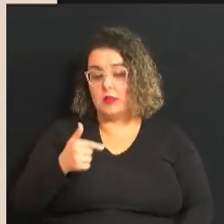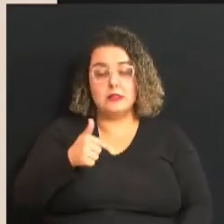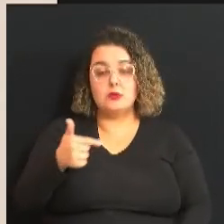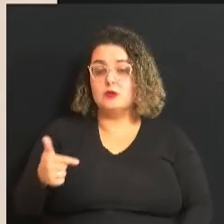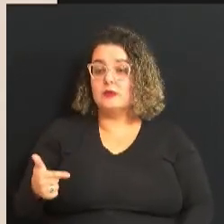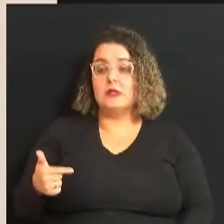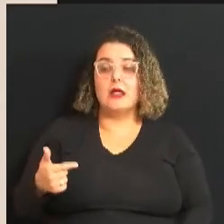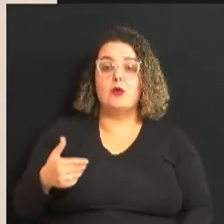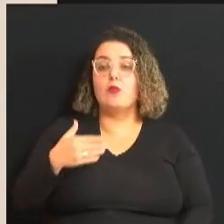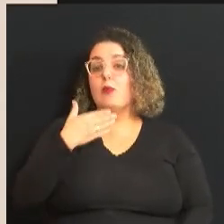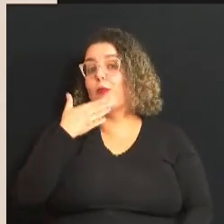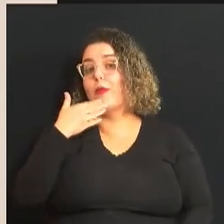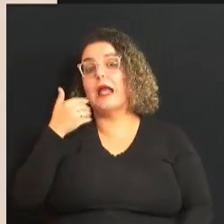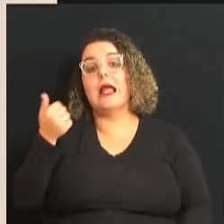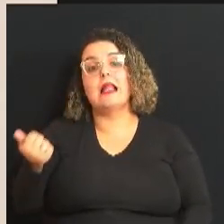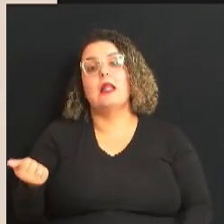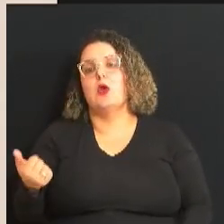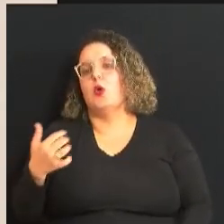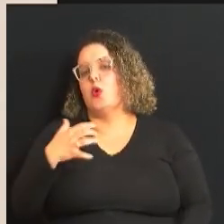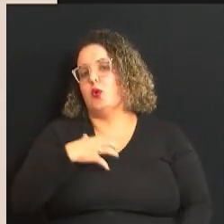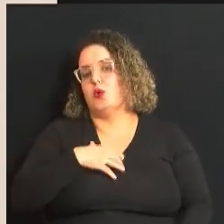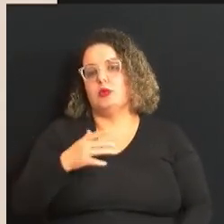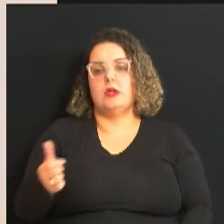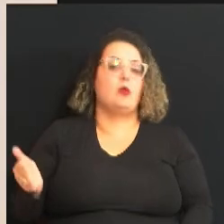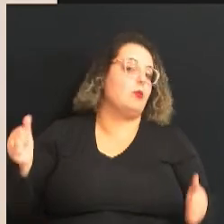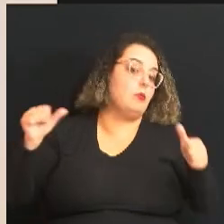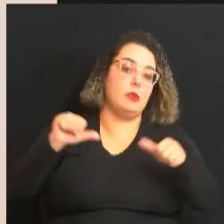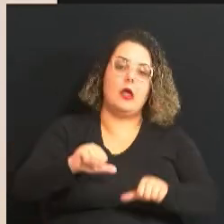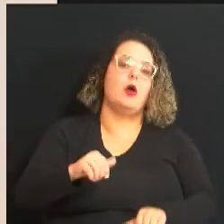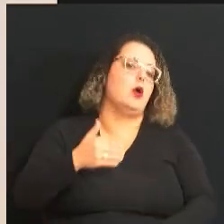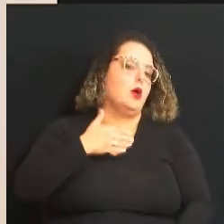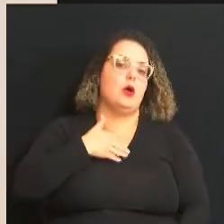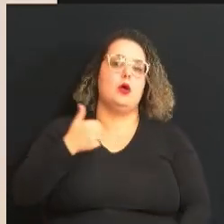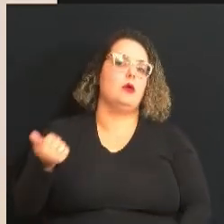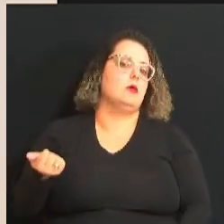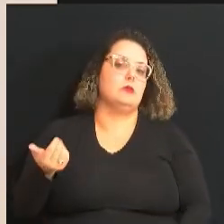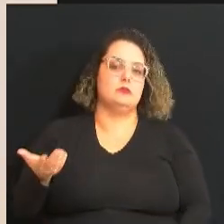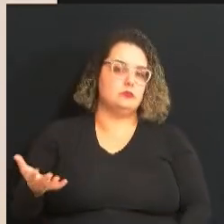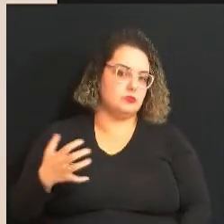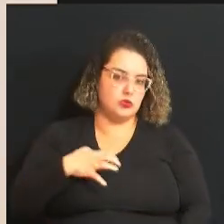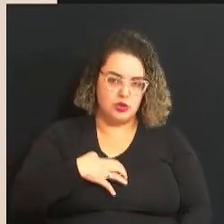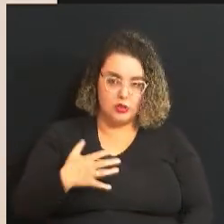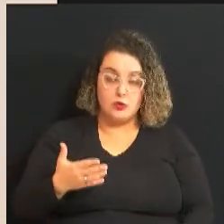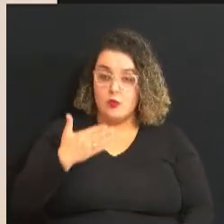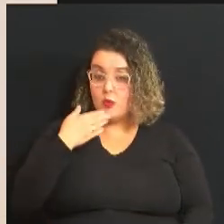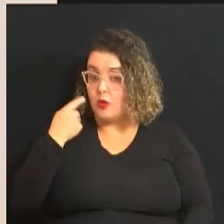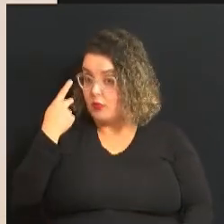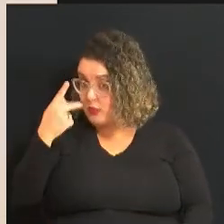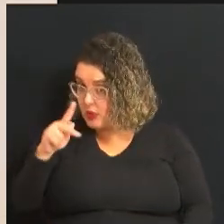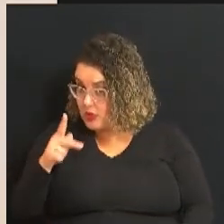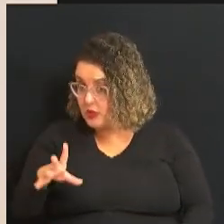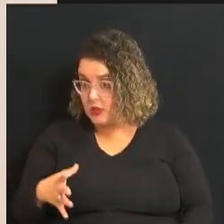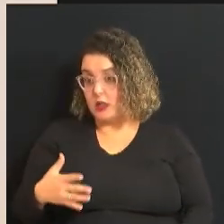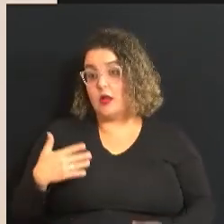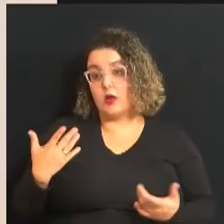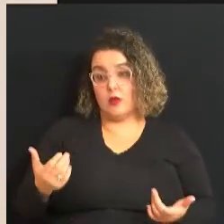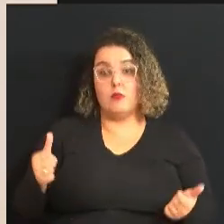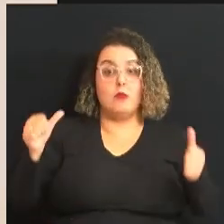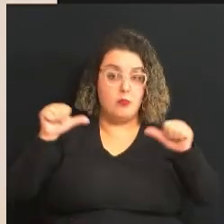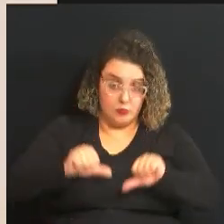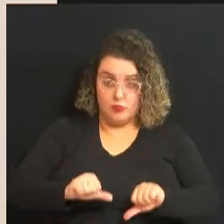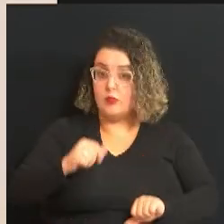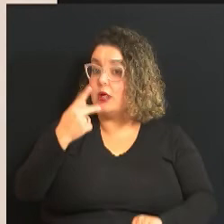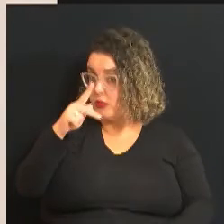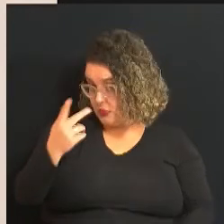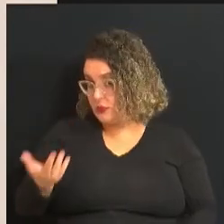o melhor método, nem o pior método. Existe o melhor para você, assim como existe o pior para você.